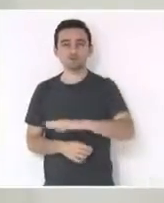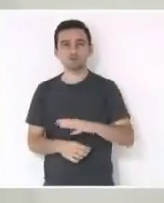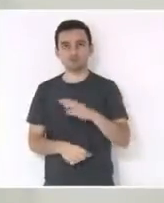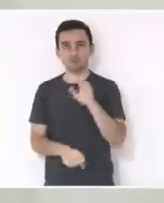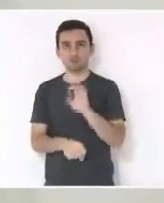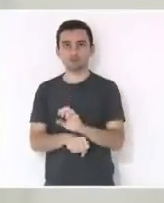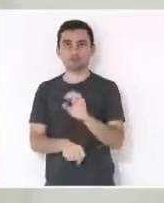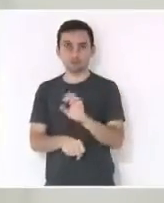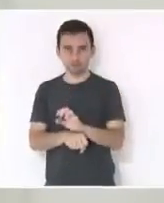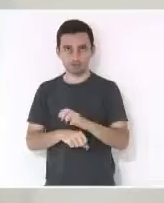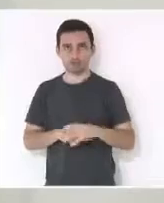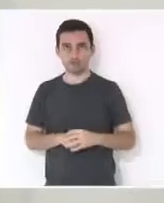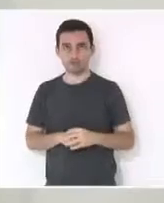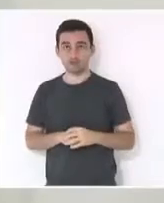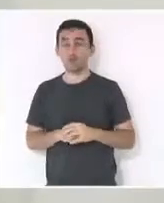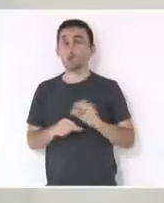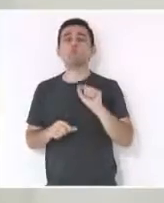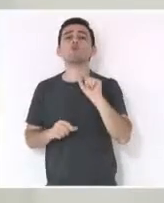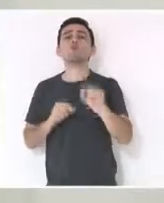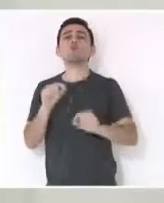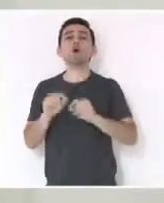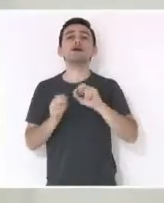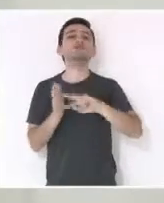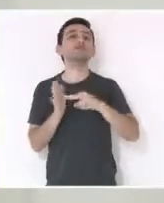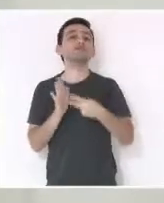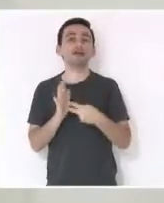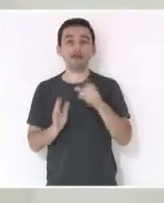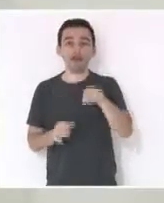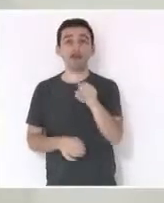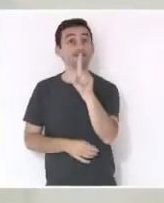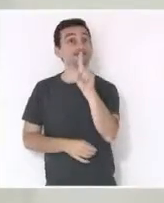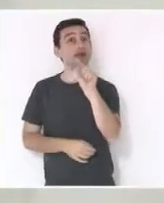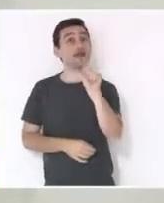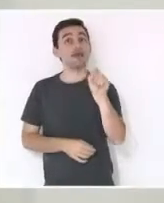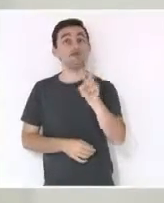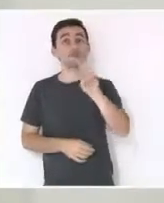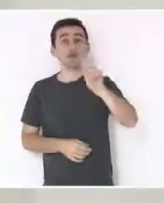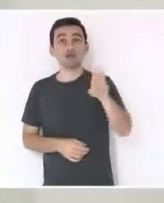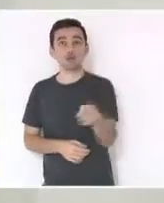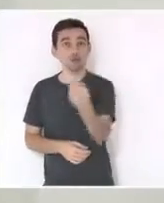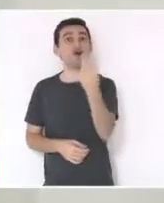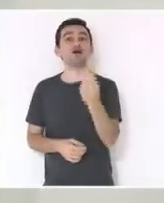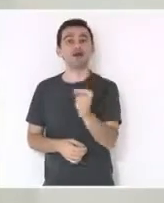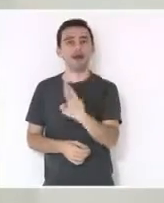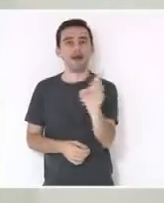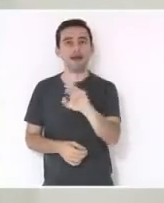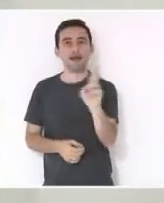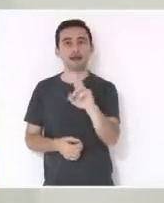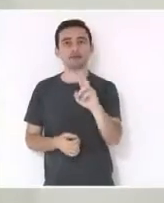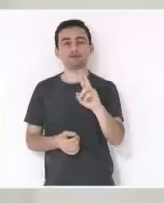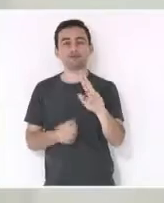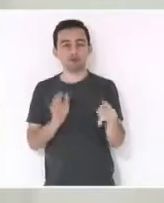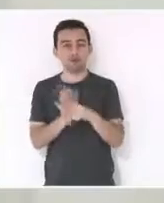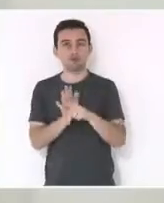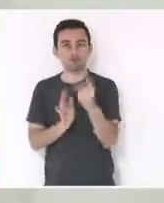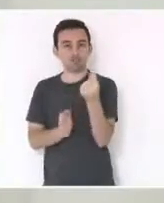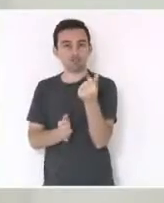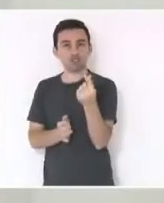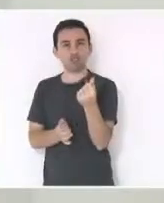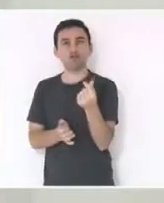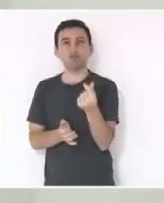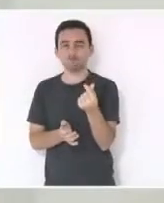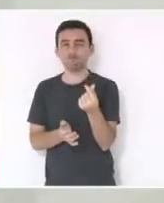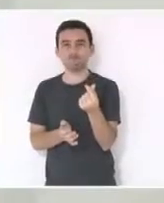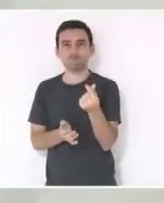isso significa em torno de 100 milhões de reais carimbado no caixa do governo dinheiro vivo cash